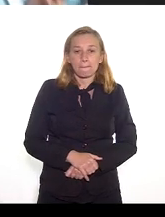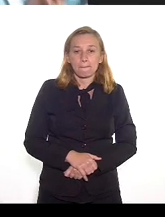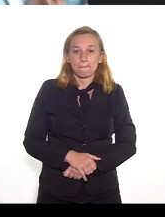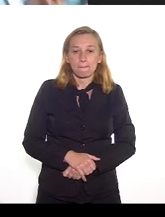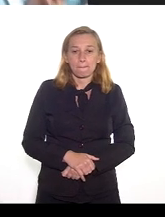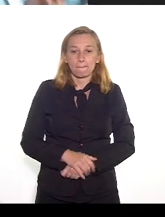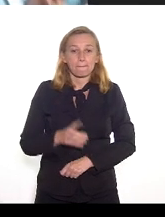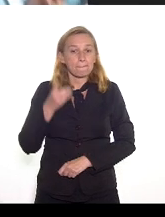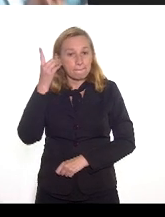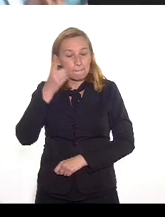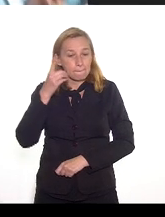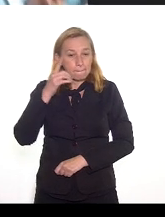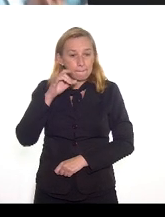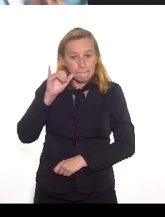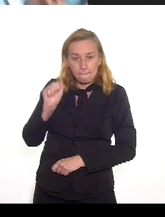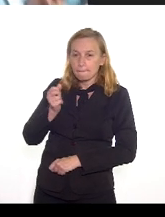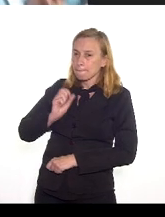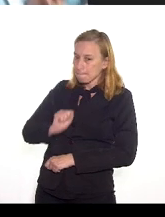Deputada Célia?